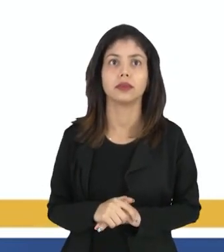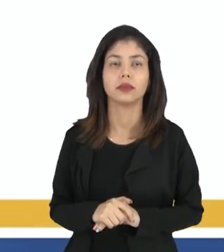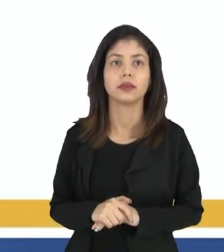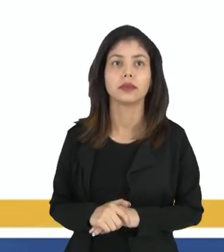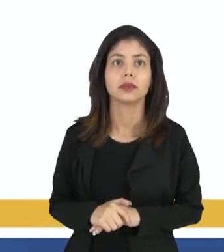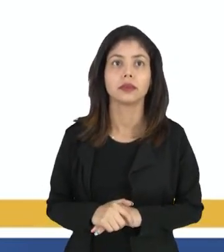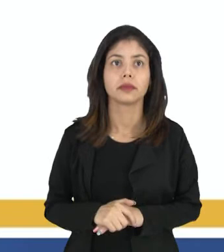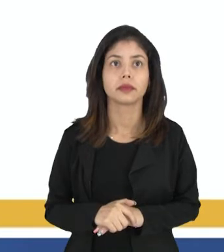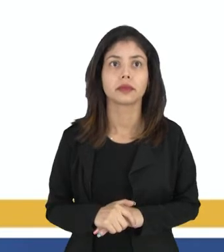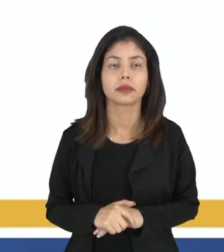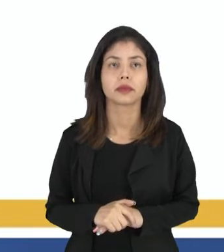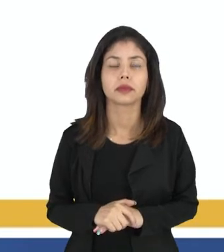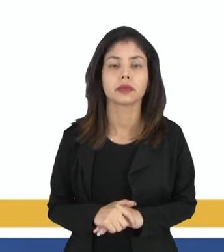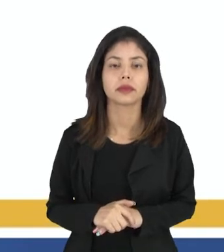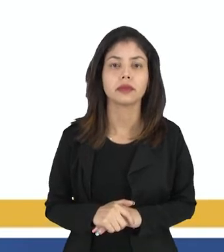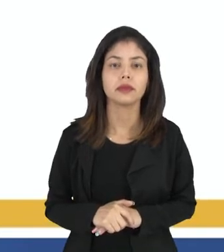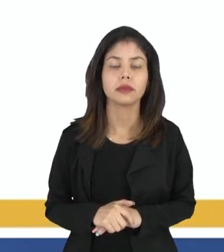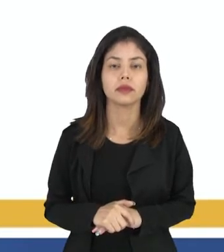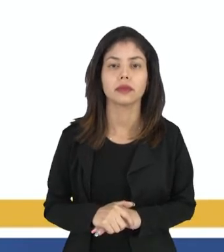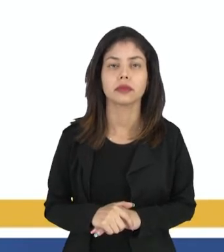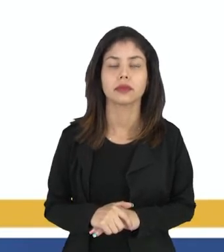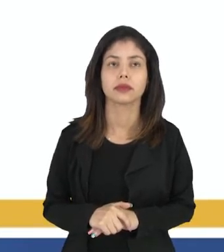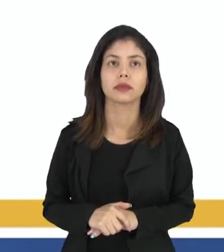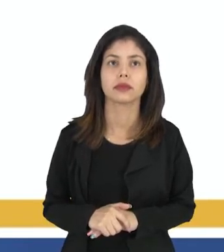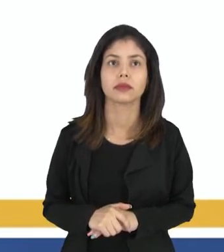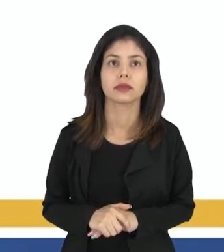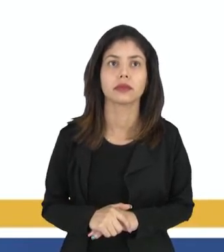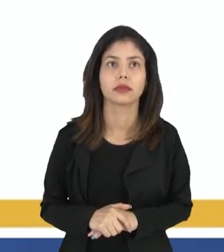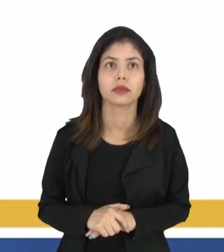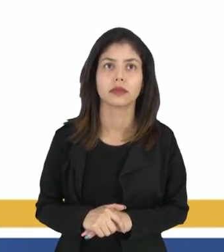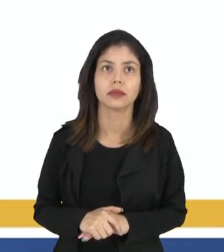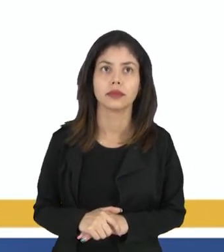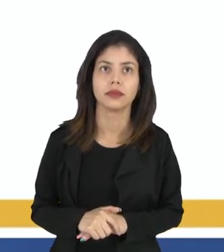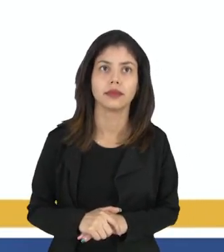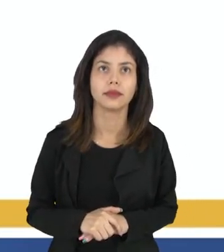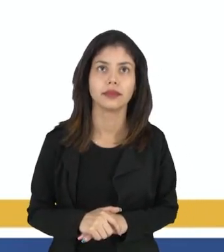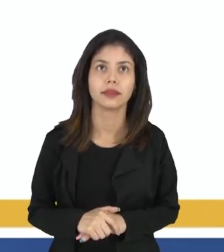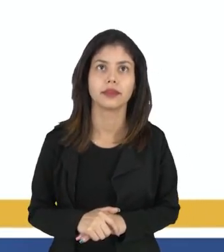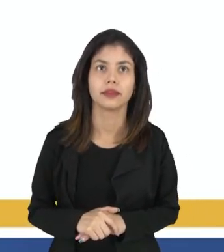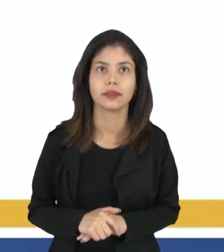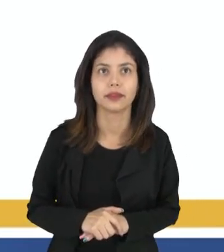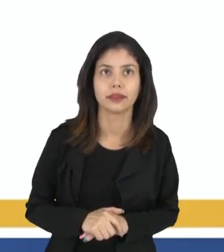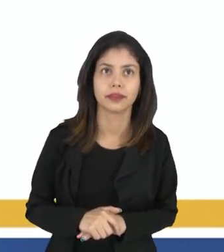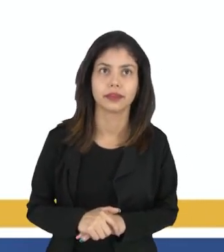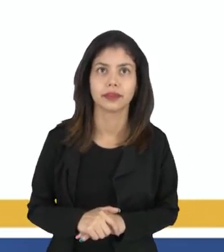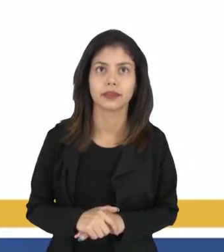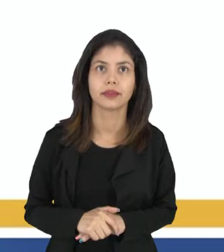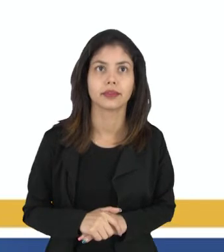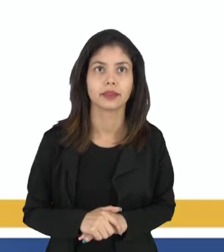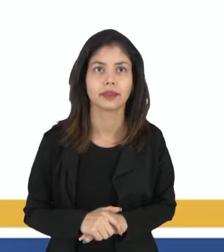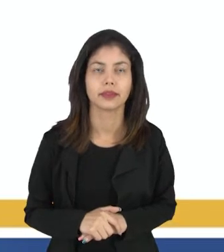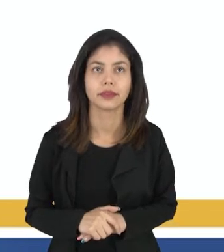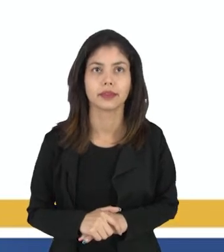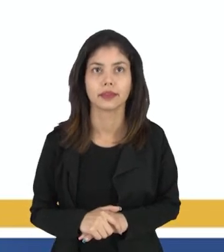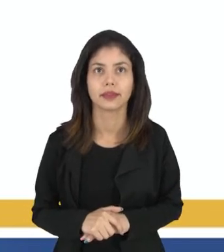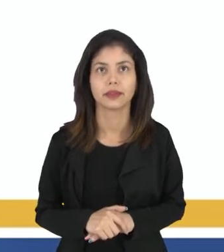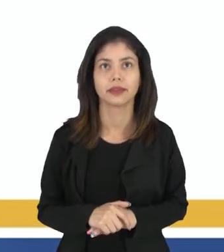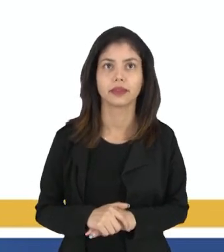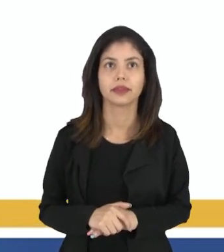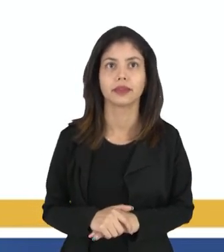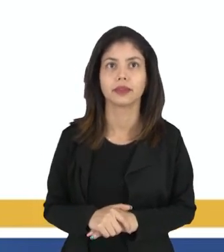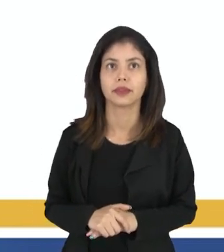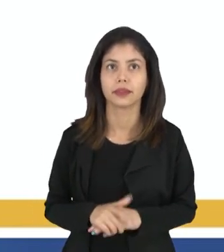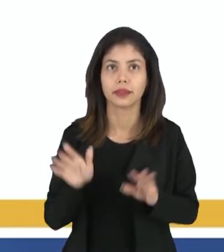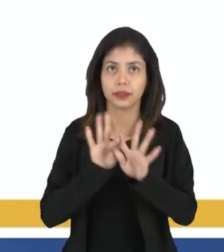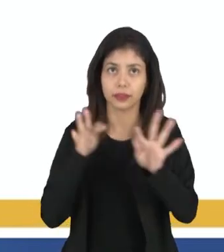Nem sempre as traduções funcionam. Letter... Ah, não, é alternativa, é marcar. Vamos lá. Nas frases de